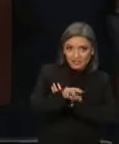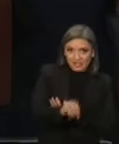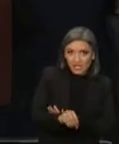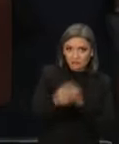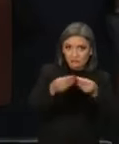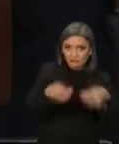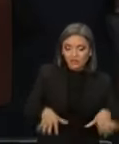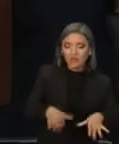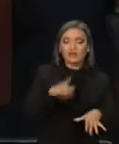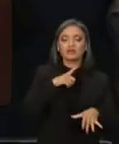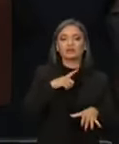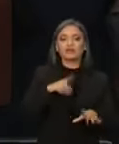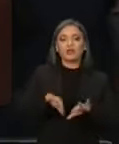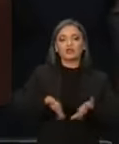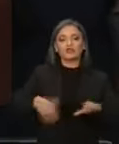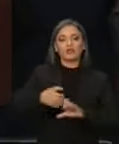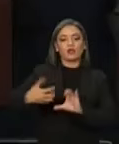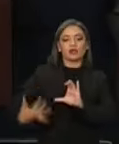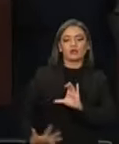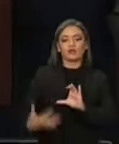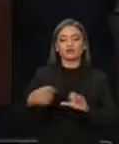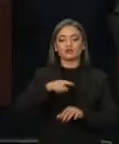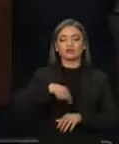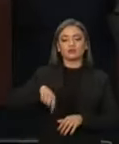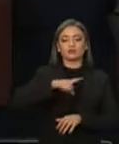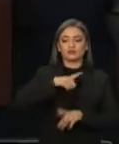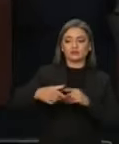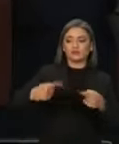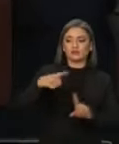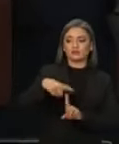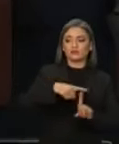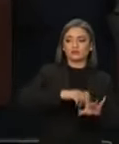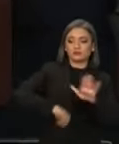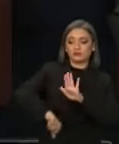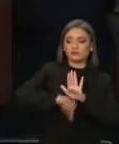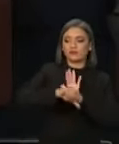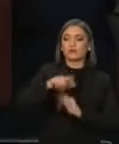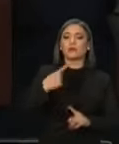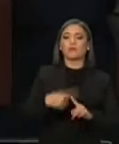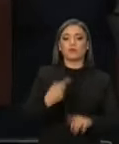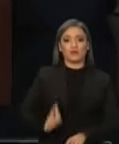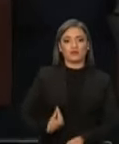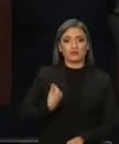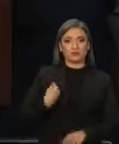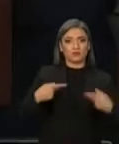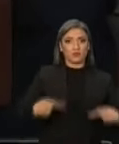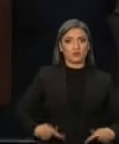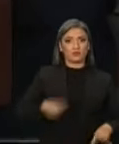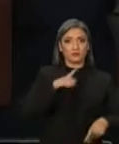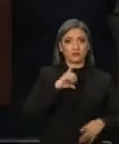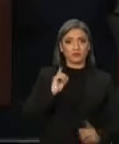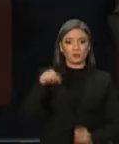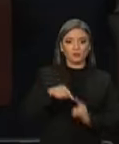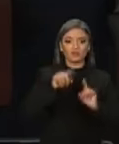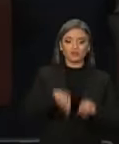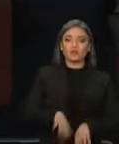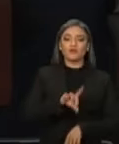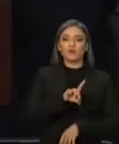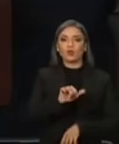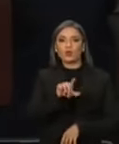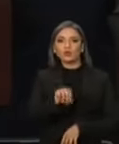própria caracterização típica dessa espécie delituosa, pois a existência do comportamento motivado pelo dolo específico